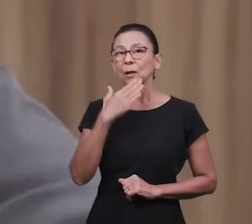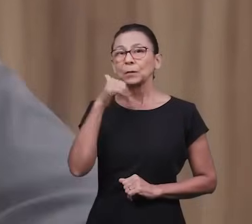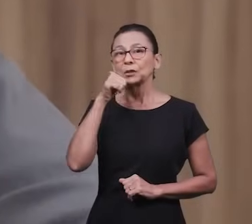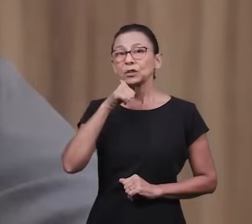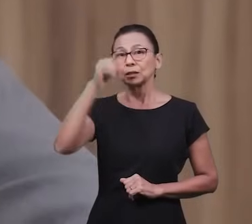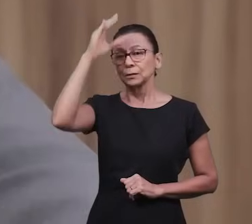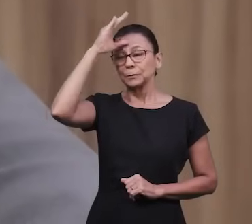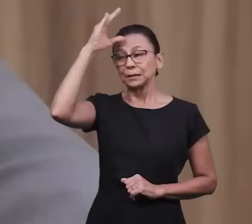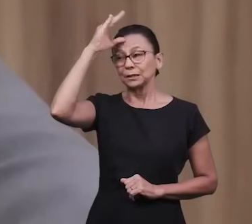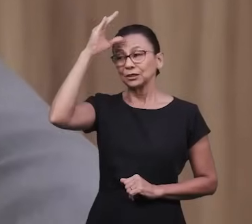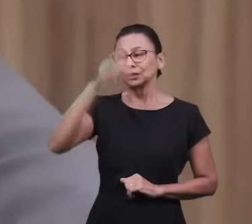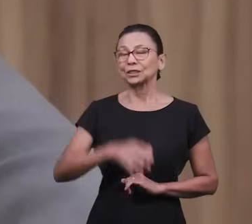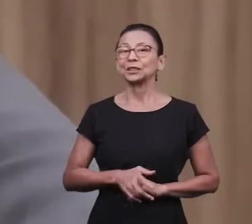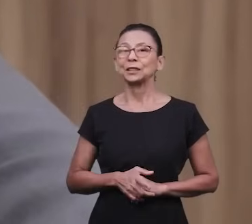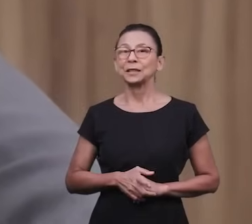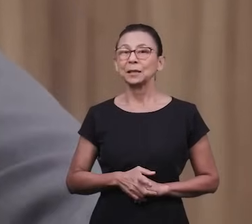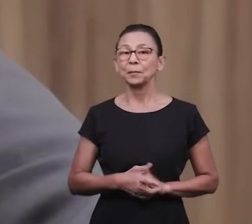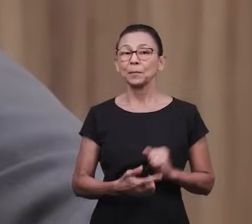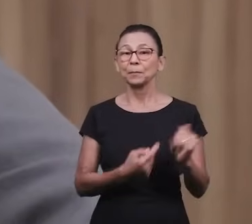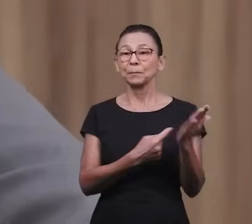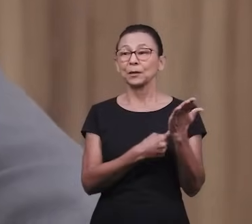tia para ela ir lá